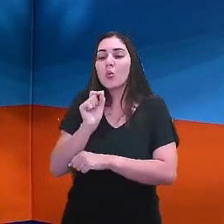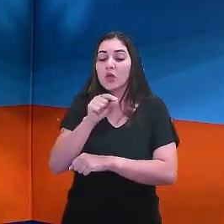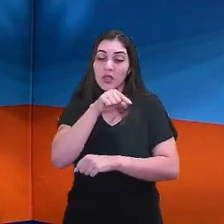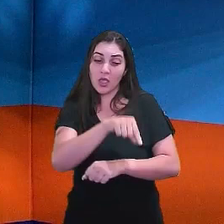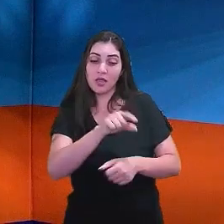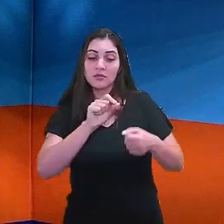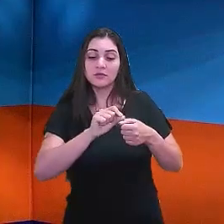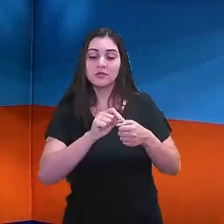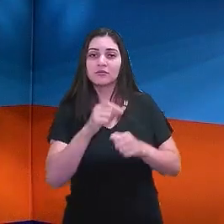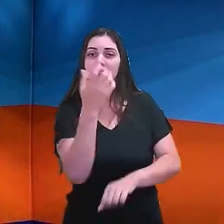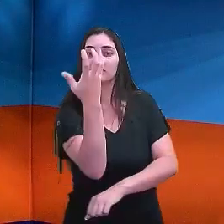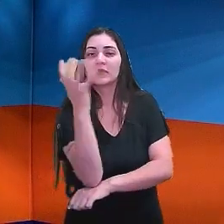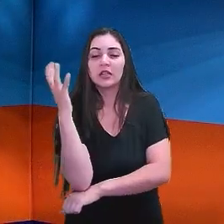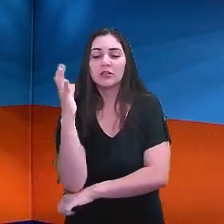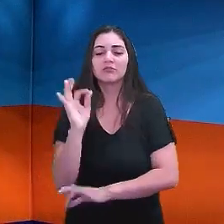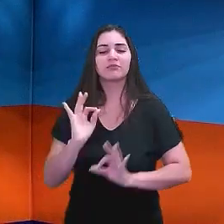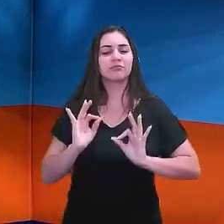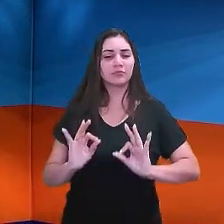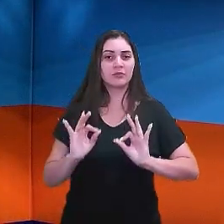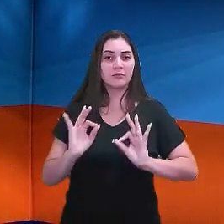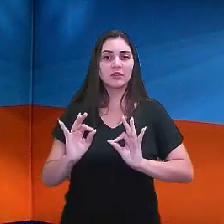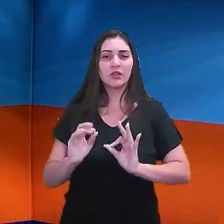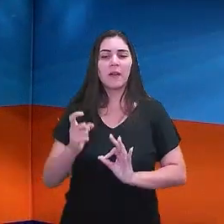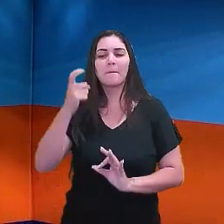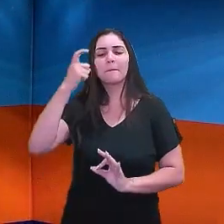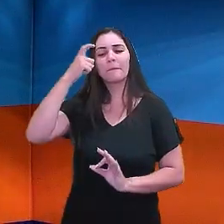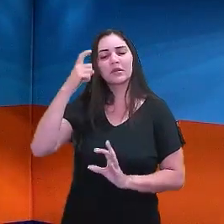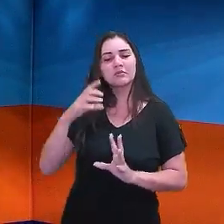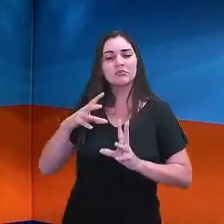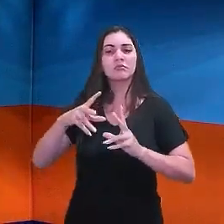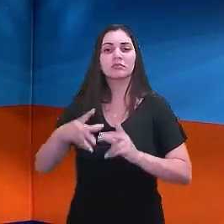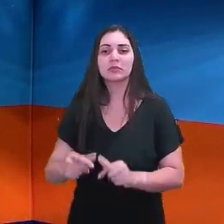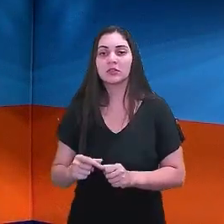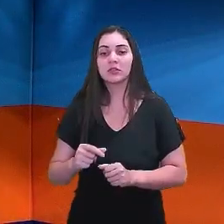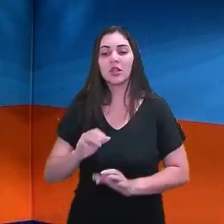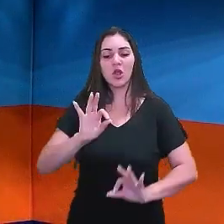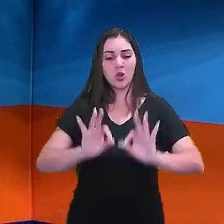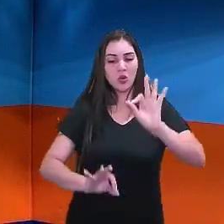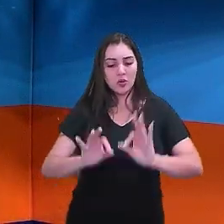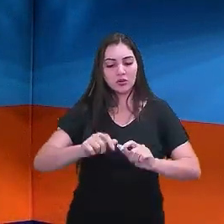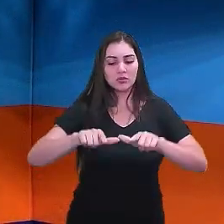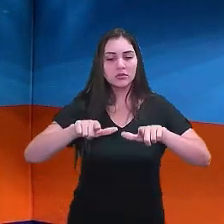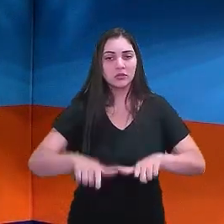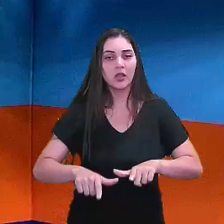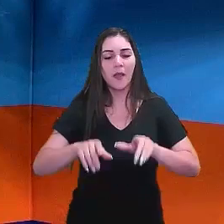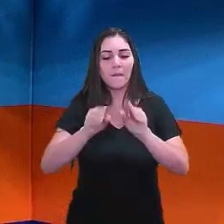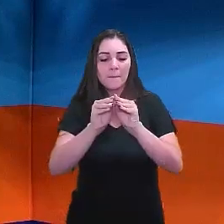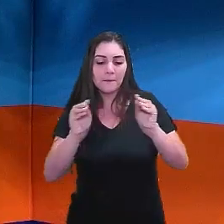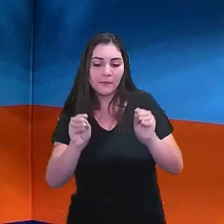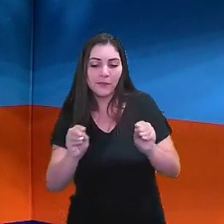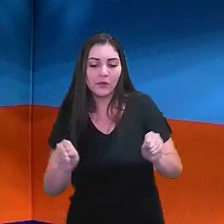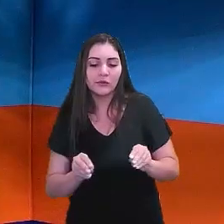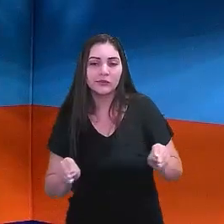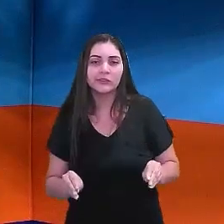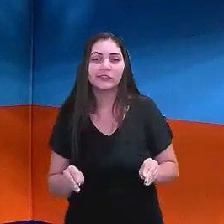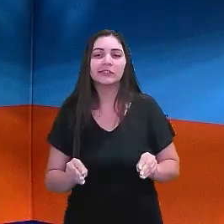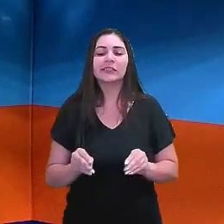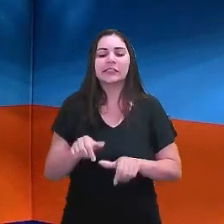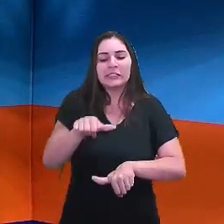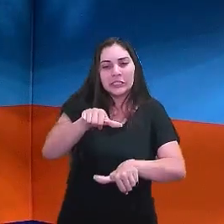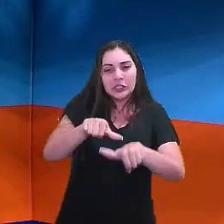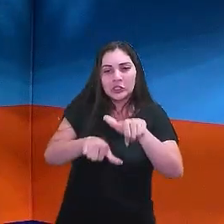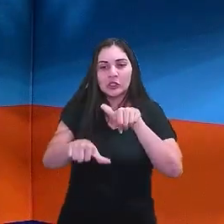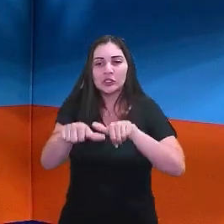a natureza, ela é muito perfeita. Ela pensa em tudo. Ela forma o terreno, ela modela o terreno, ela esculpe o